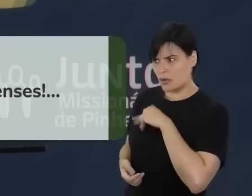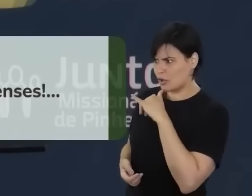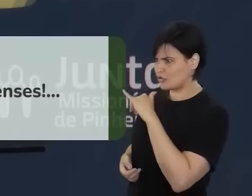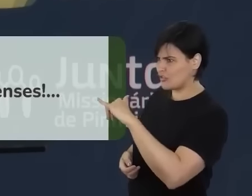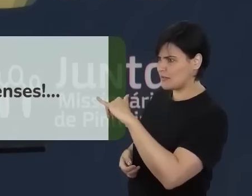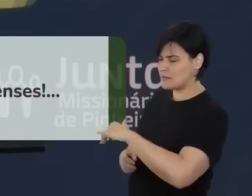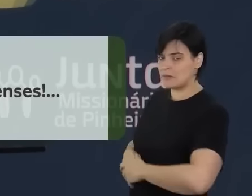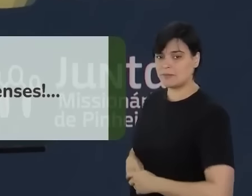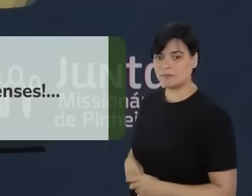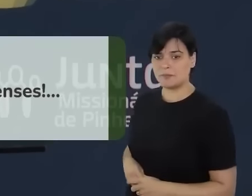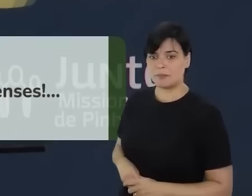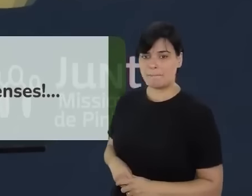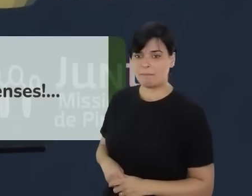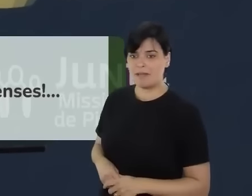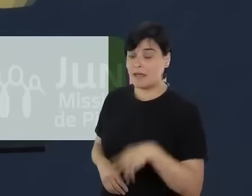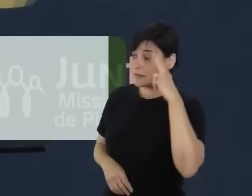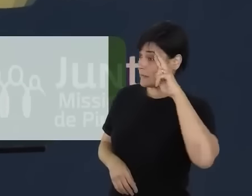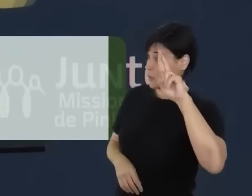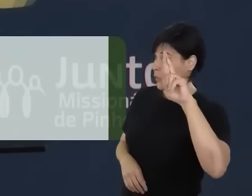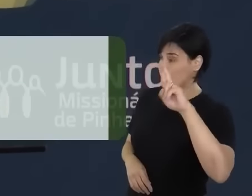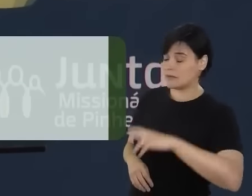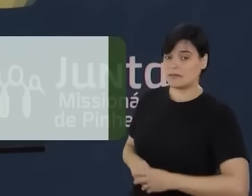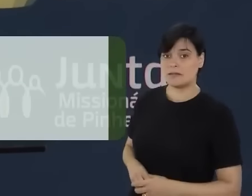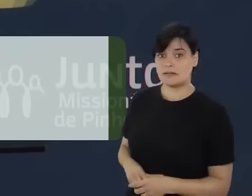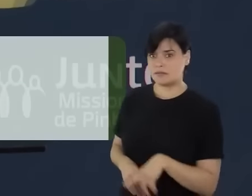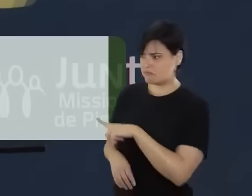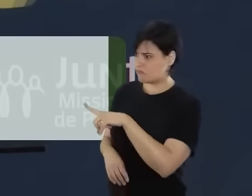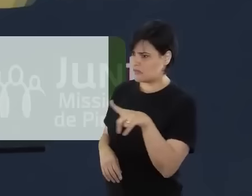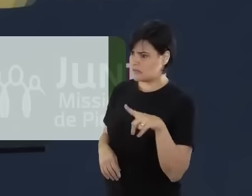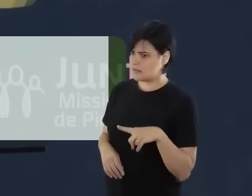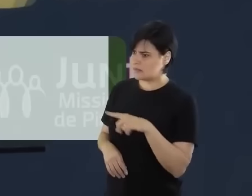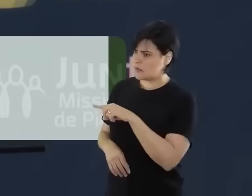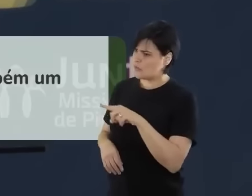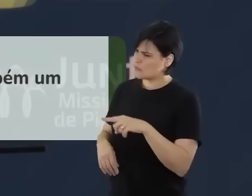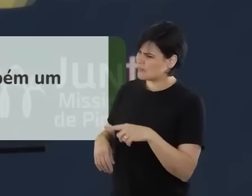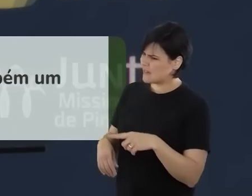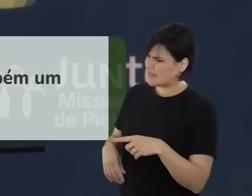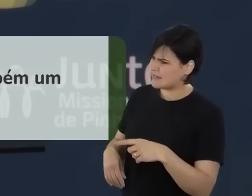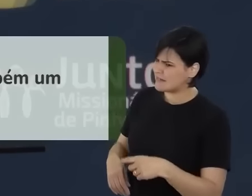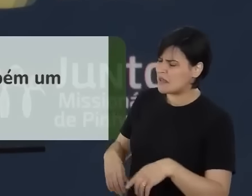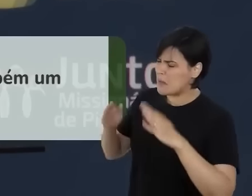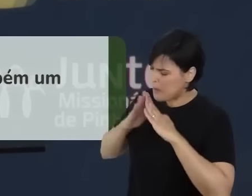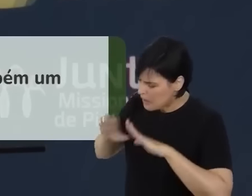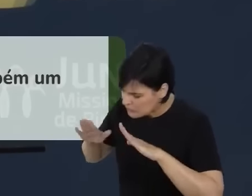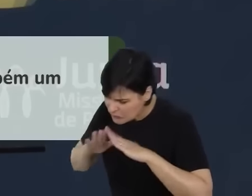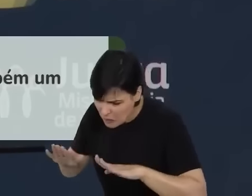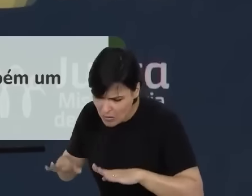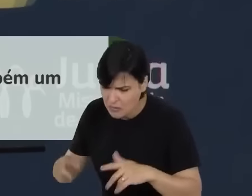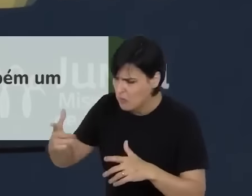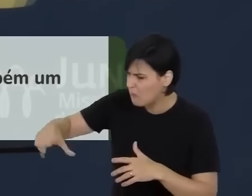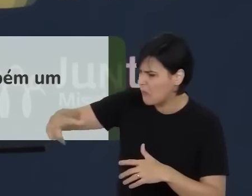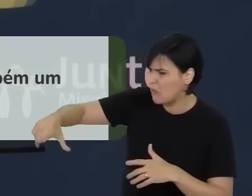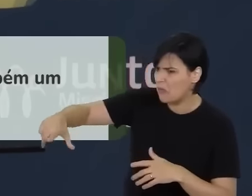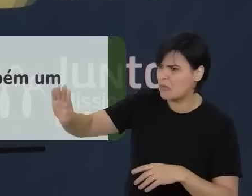areópago disse senhores atenienses em tudo vos vejo acentuadamente religiosos porque passando e